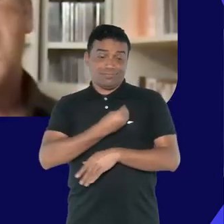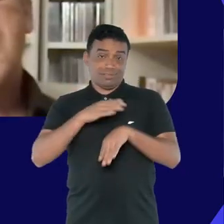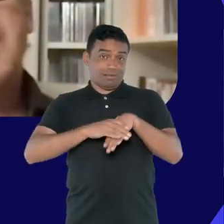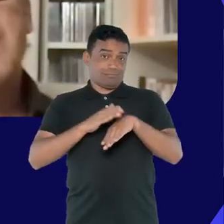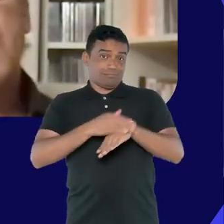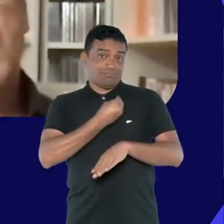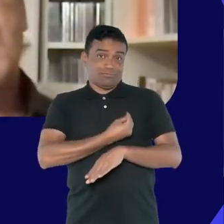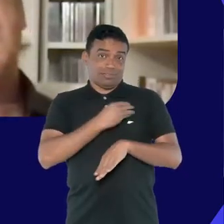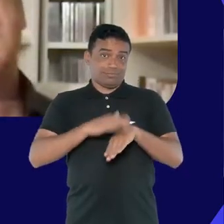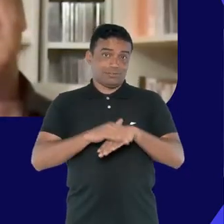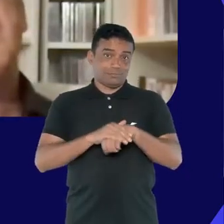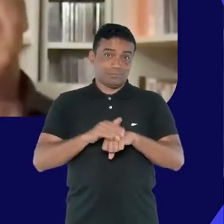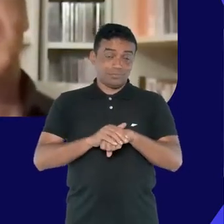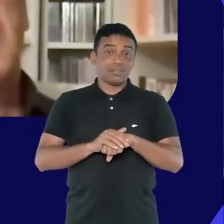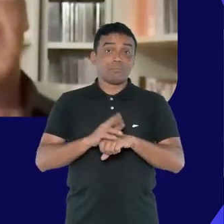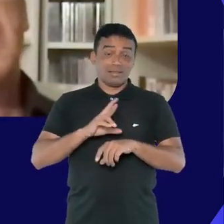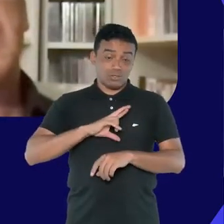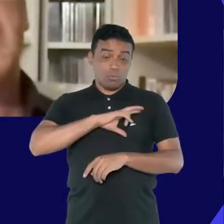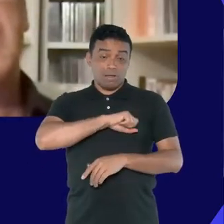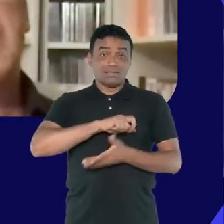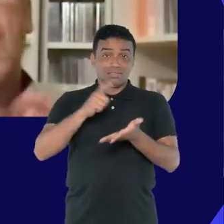autobiografia, mas esse romance